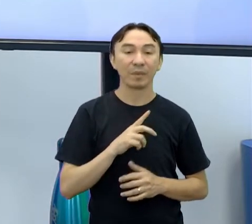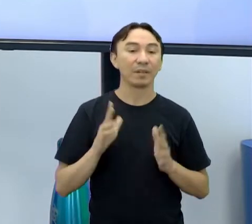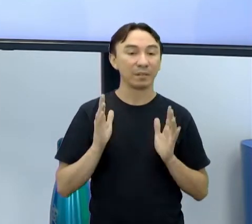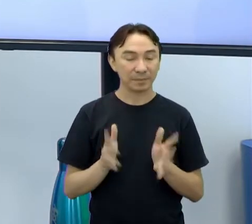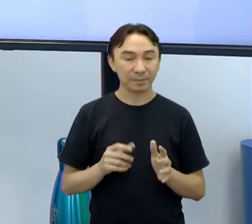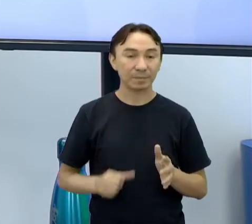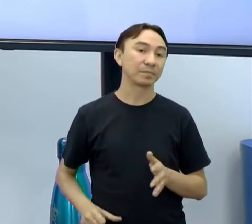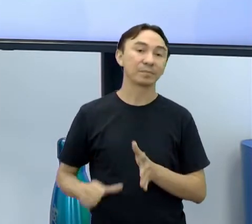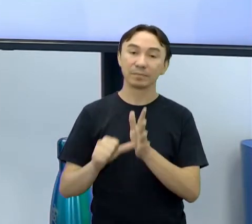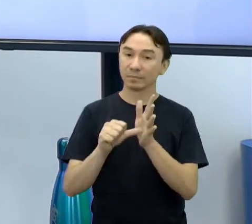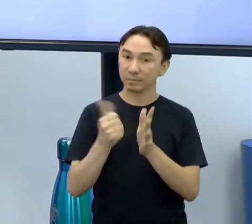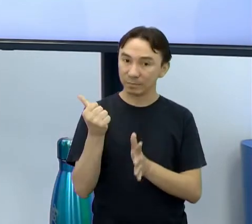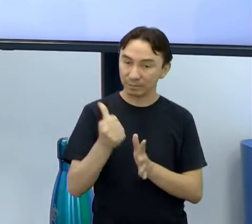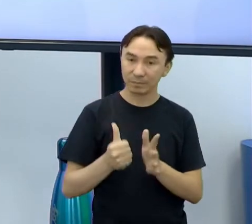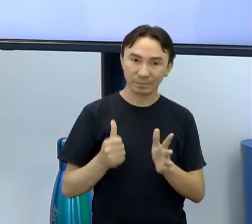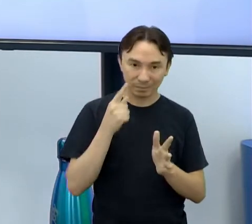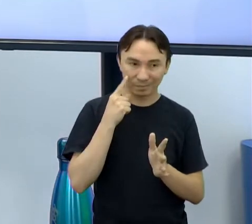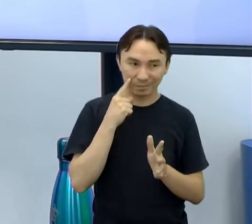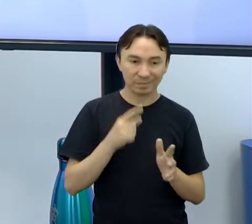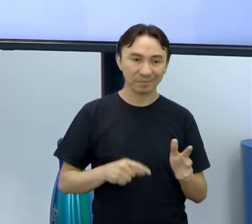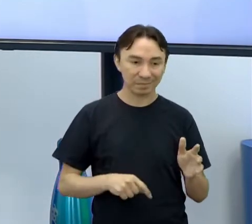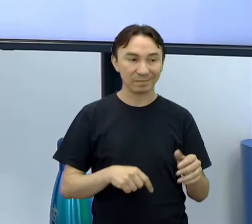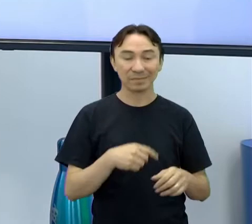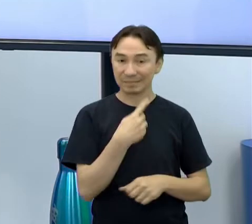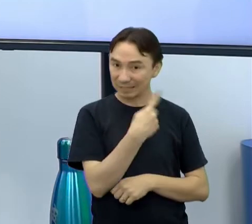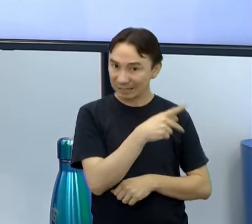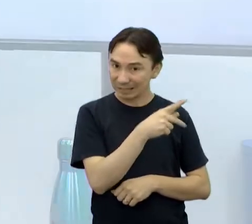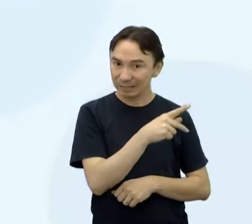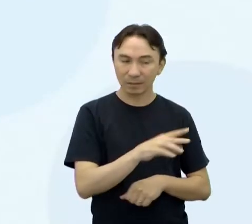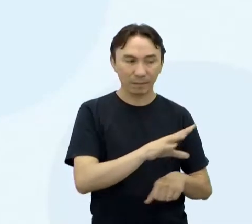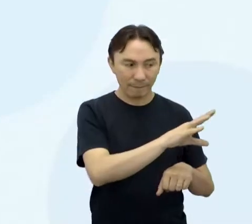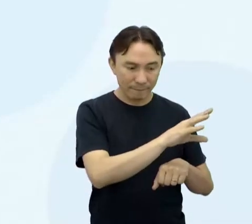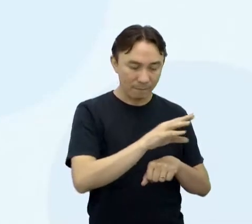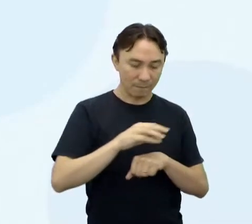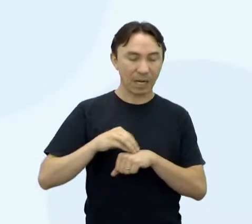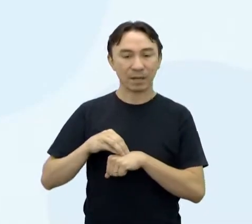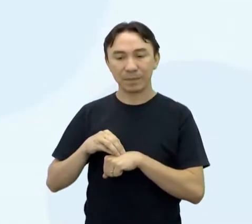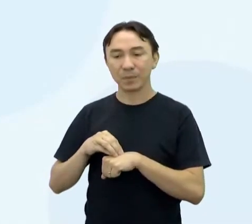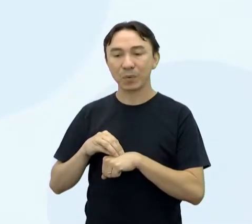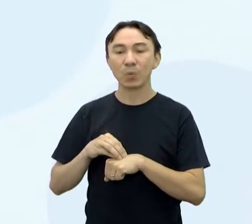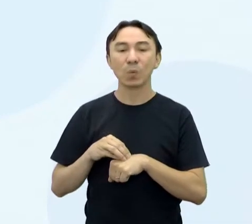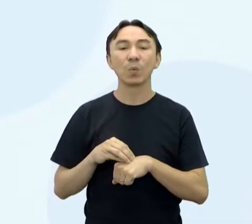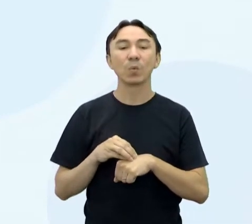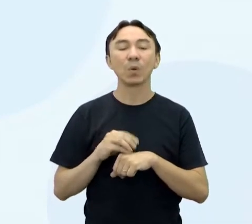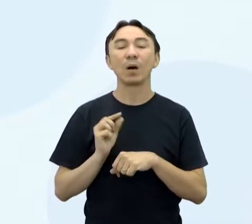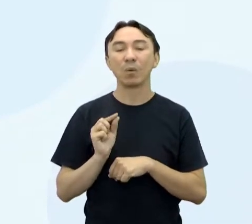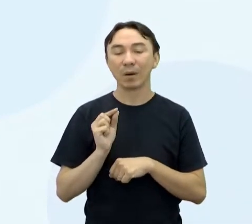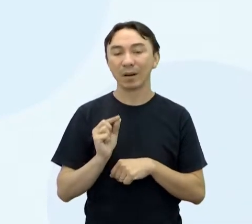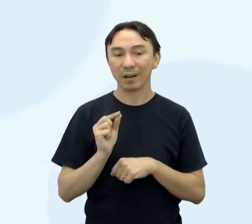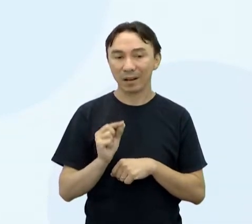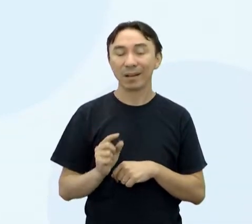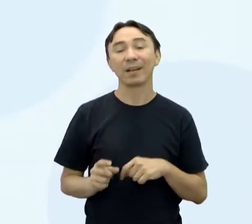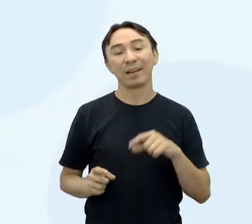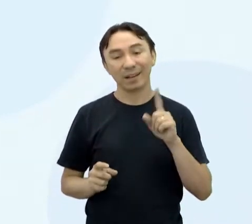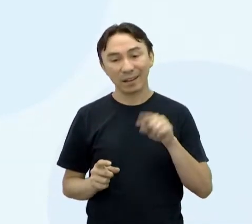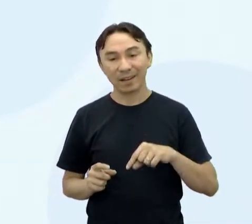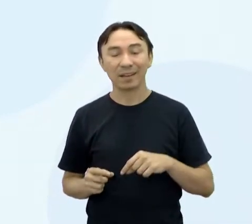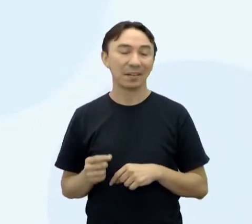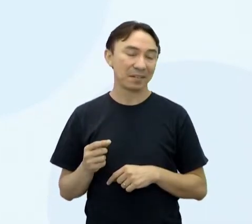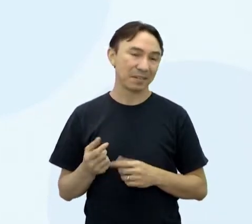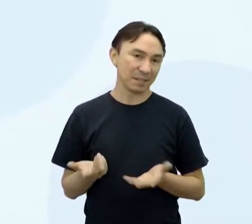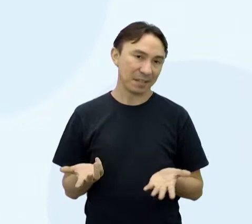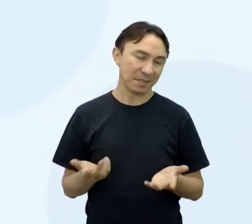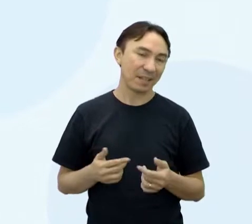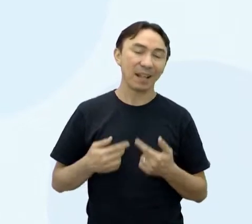do material das professoras já citadas, que a gente vai falar então um pouquinho aí sobre essa construção da língua que nós já comentamos